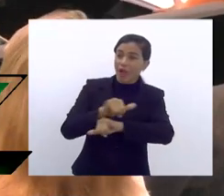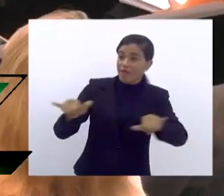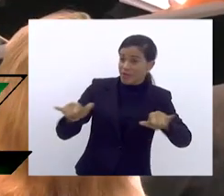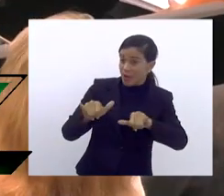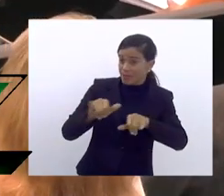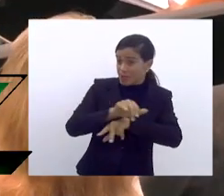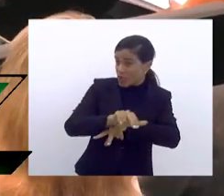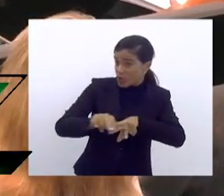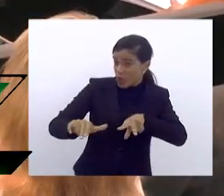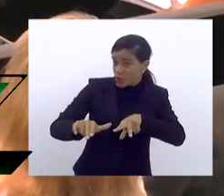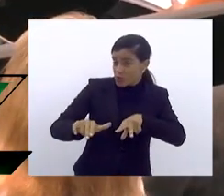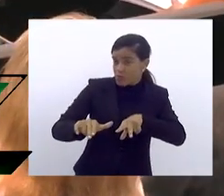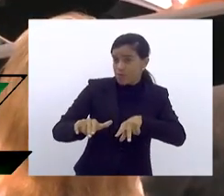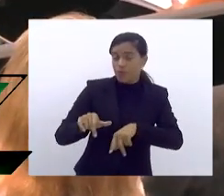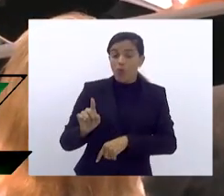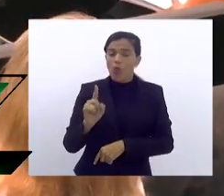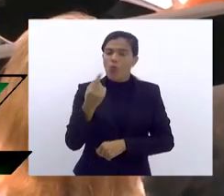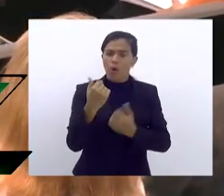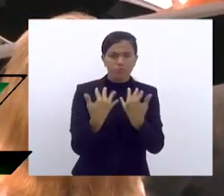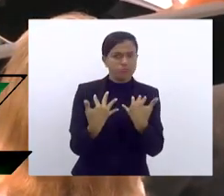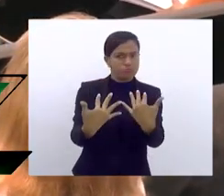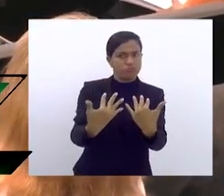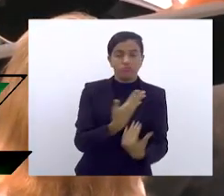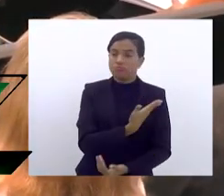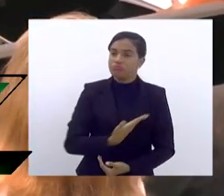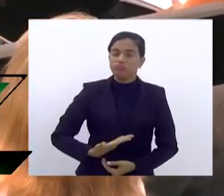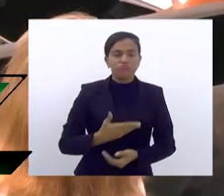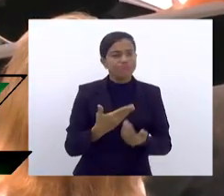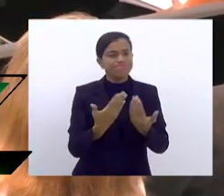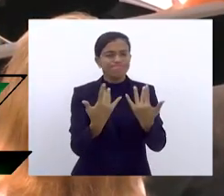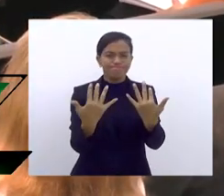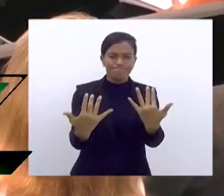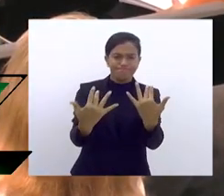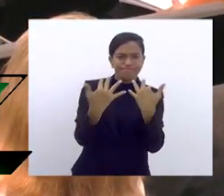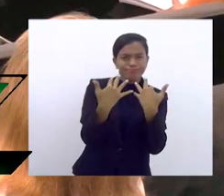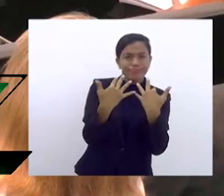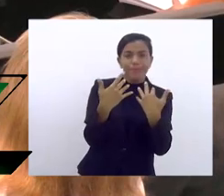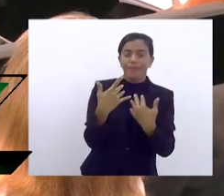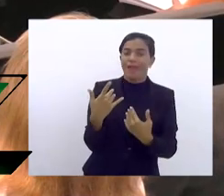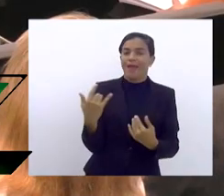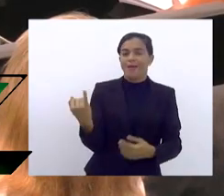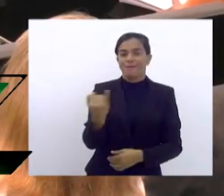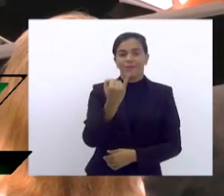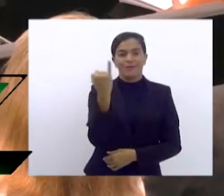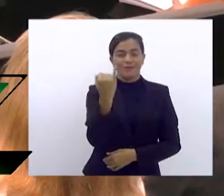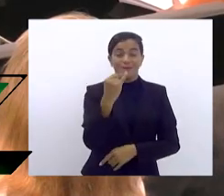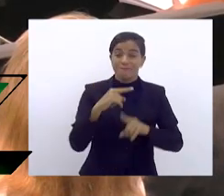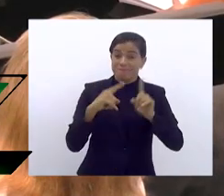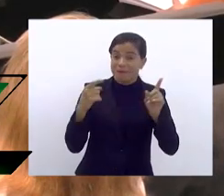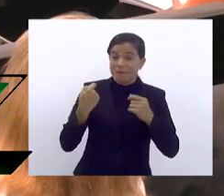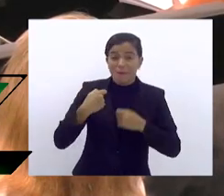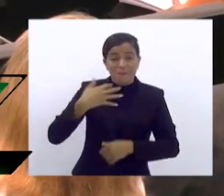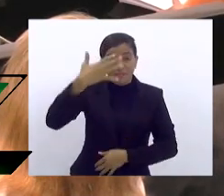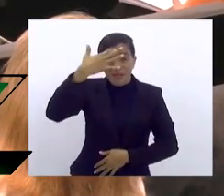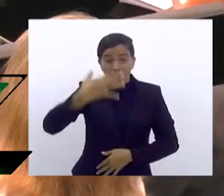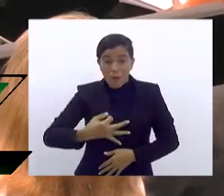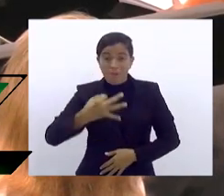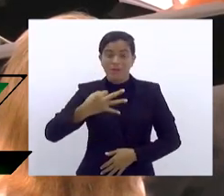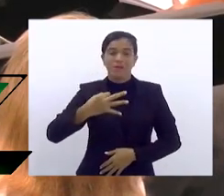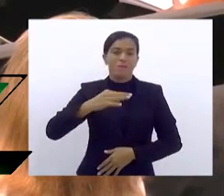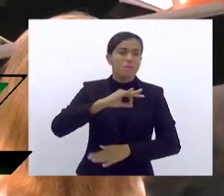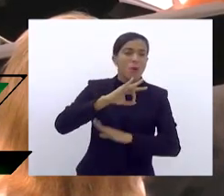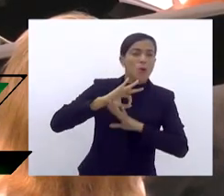todas que aqui estão uma audiência pública ela é fundamental Carla mas ela tem que ser entendida para todos que estão aqui